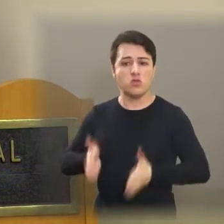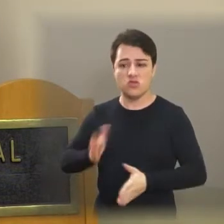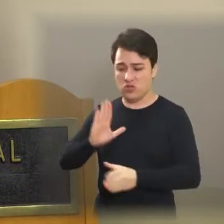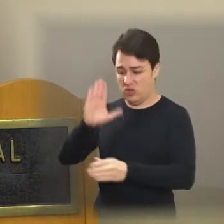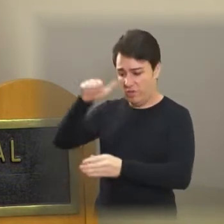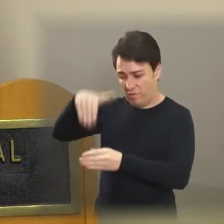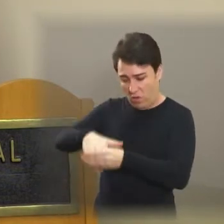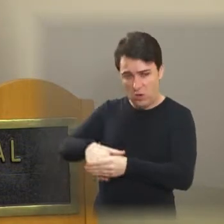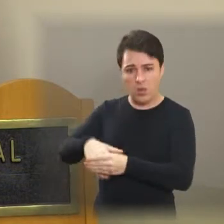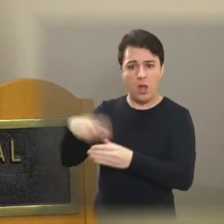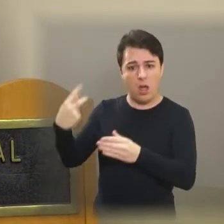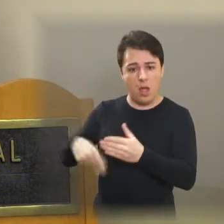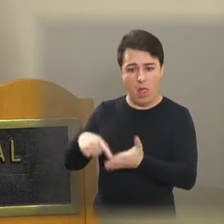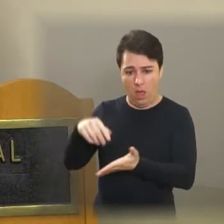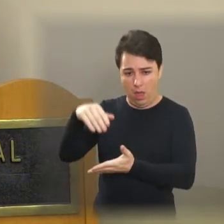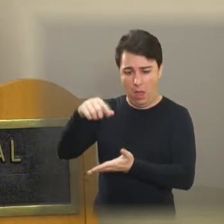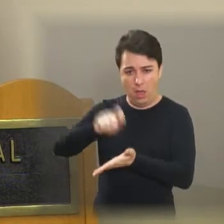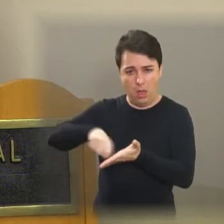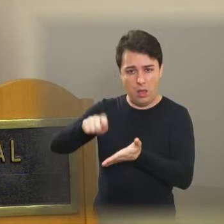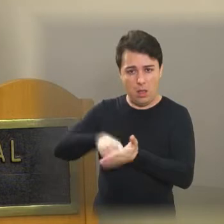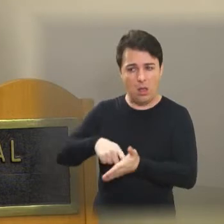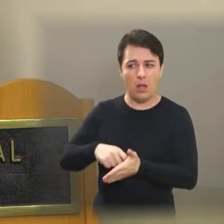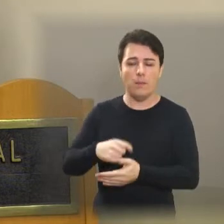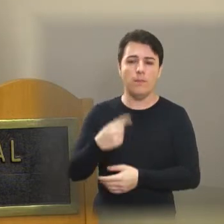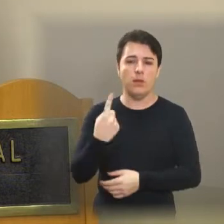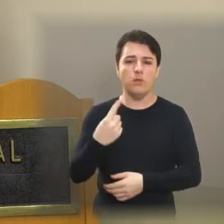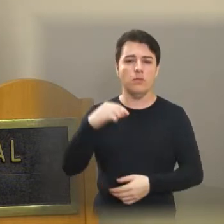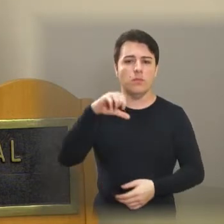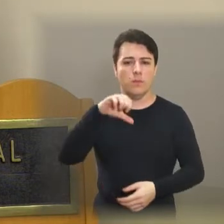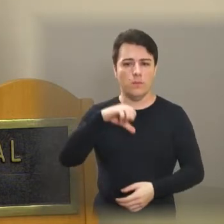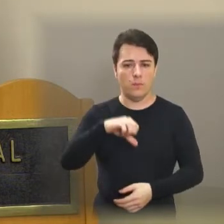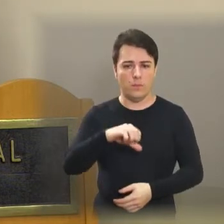urna. Respeitado pelo povo brasileiro.